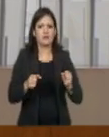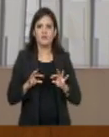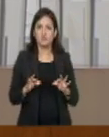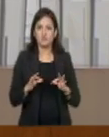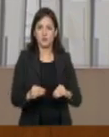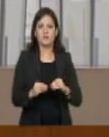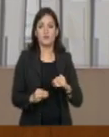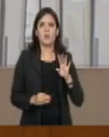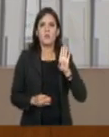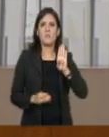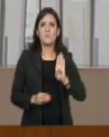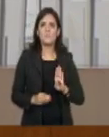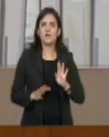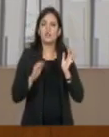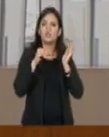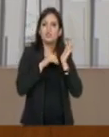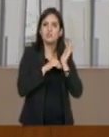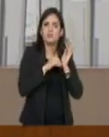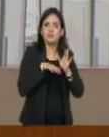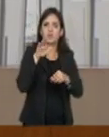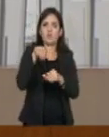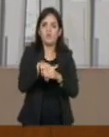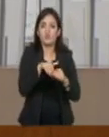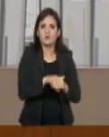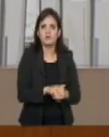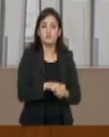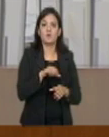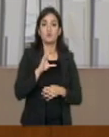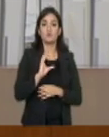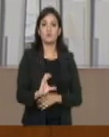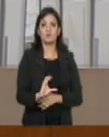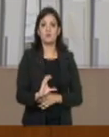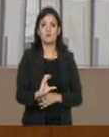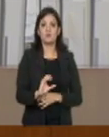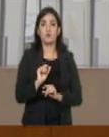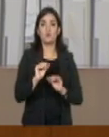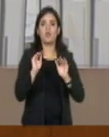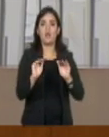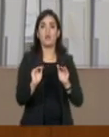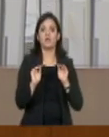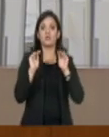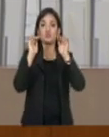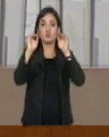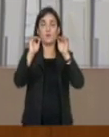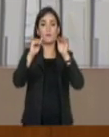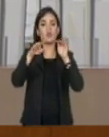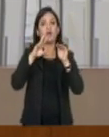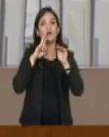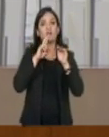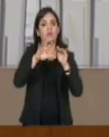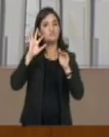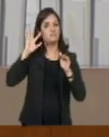o sigilo das votações, c. a soberania dos veredictos,